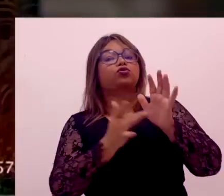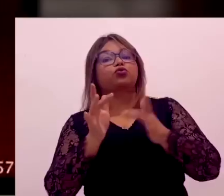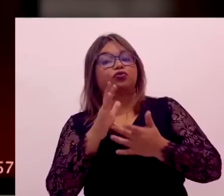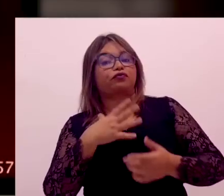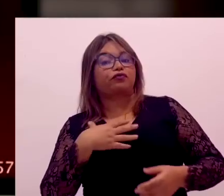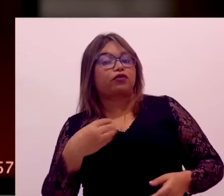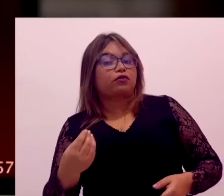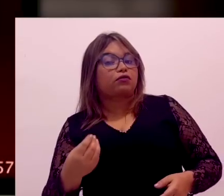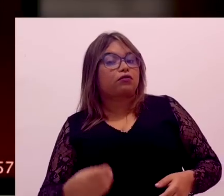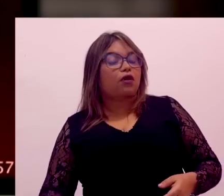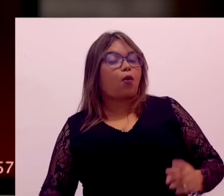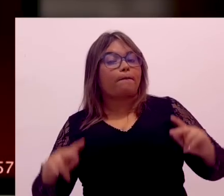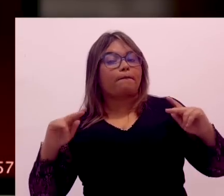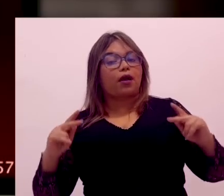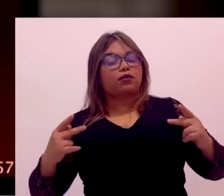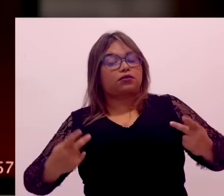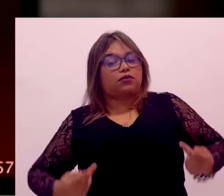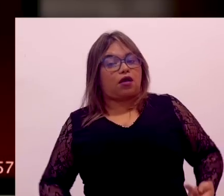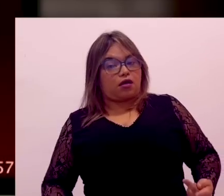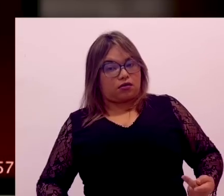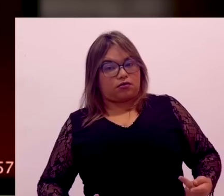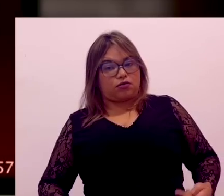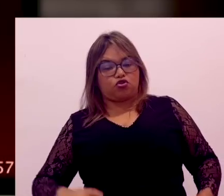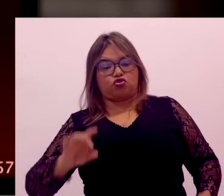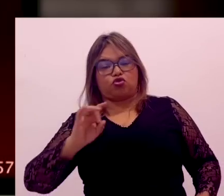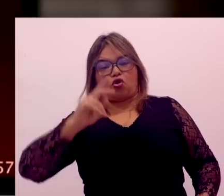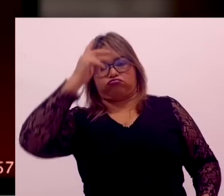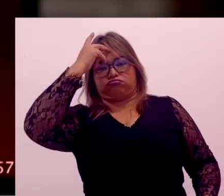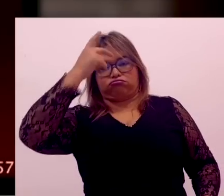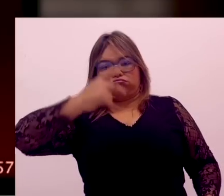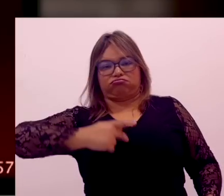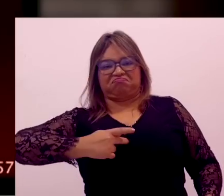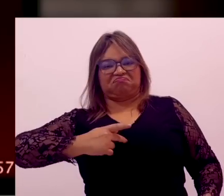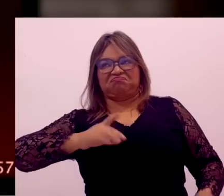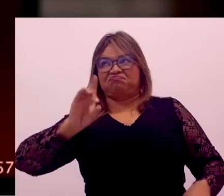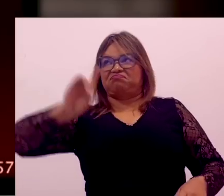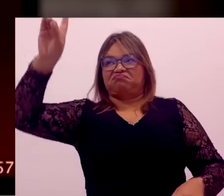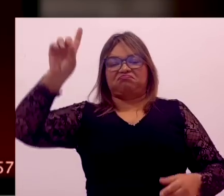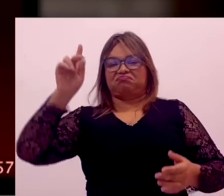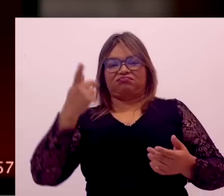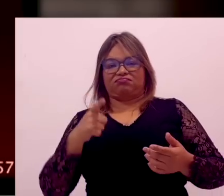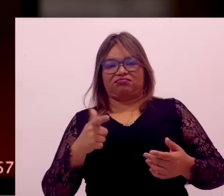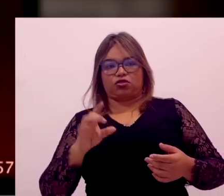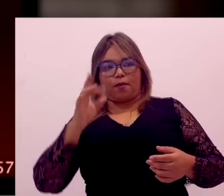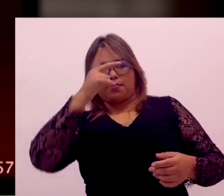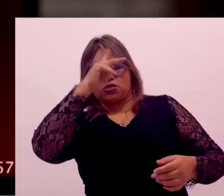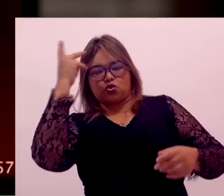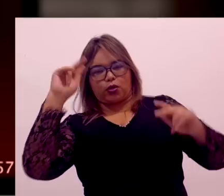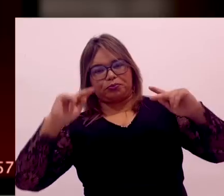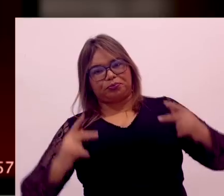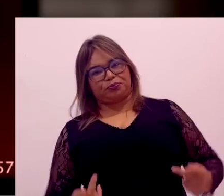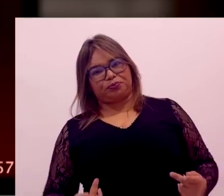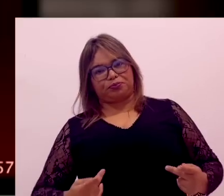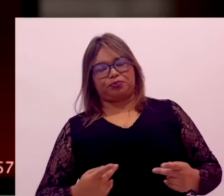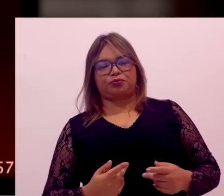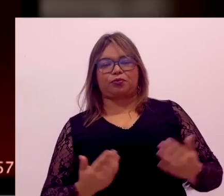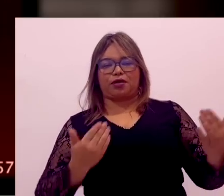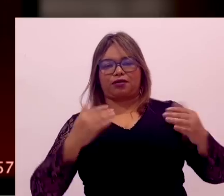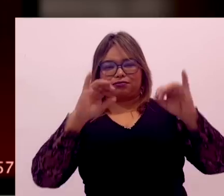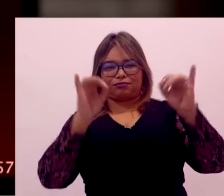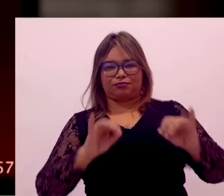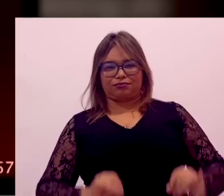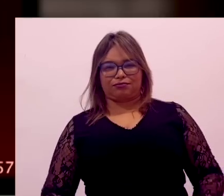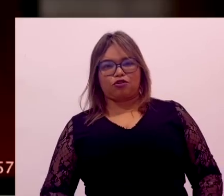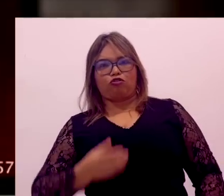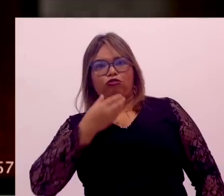pessoal. Aqui, de novo, nós temos maçons elevados revelando essa informação. A humanidade. Vocês já